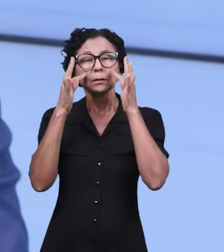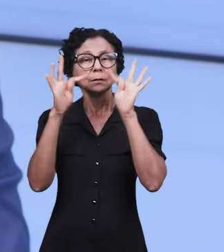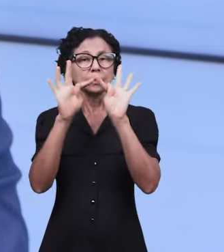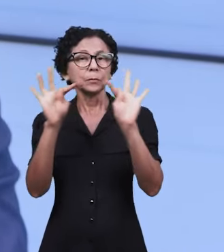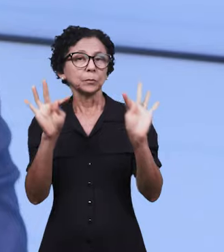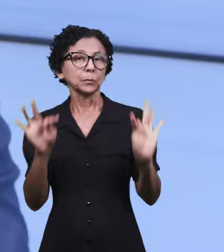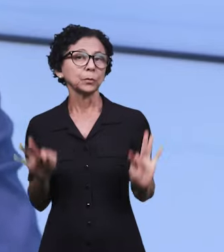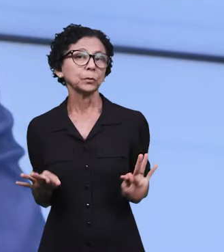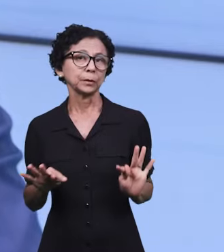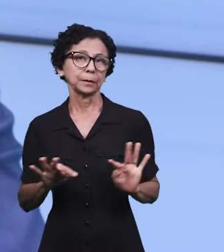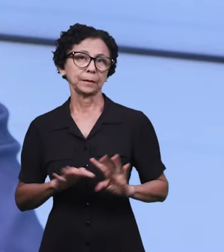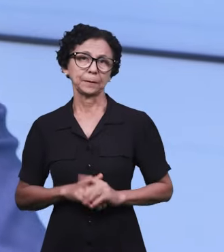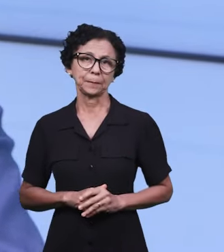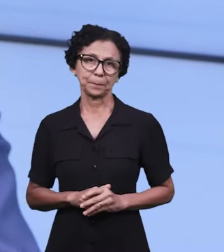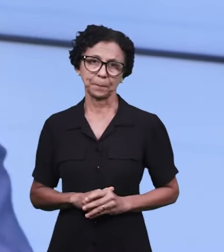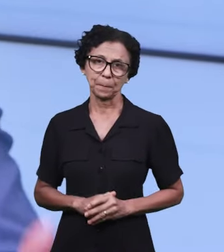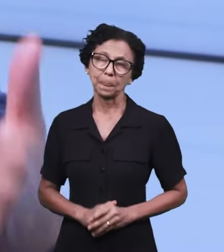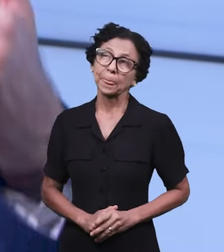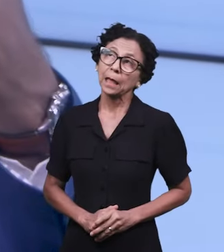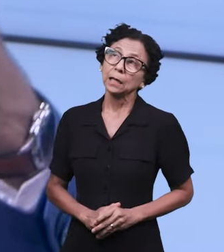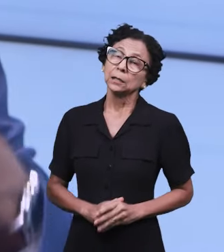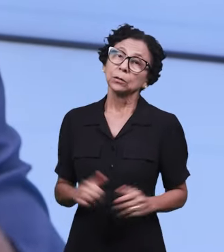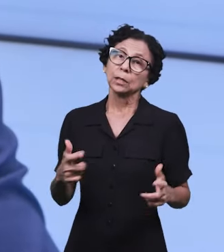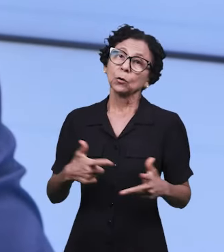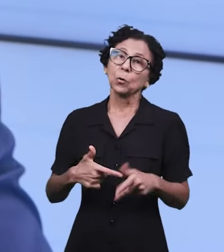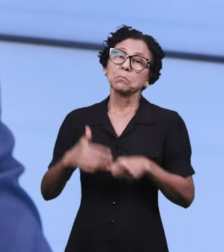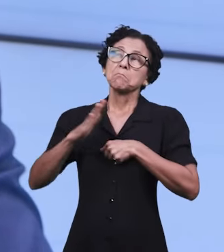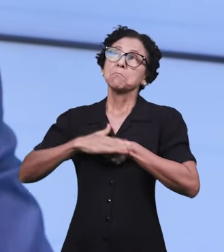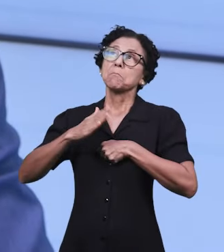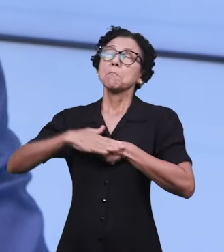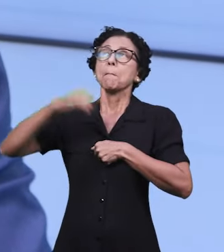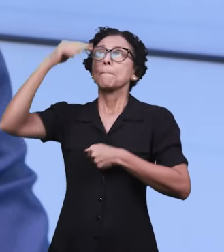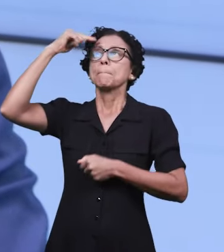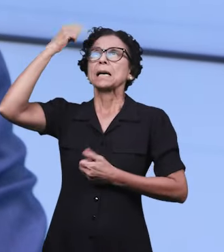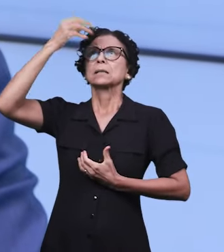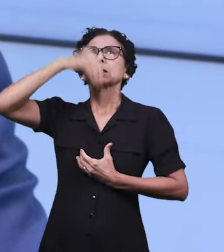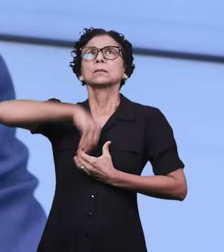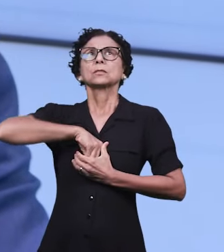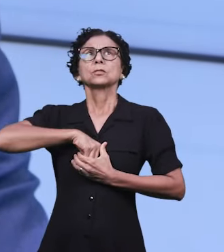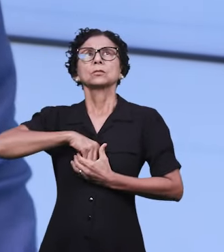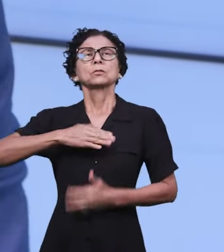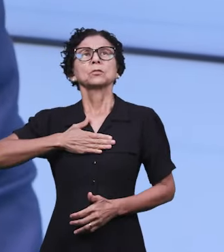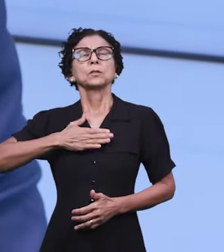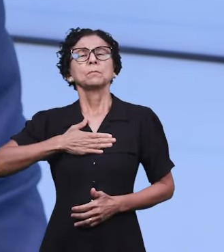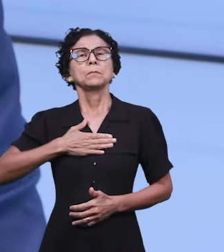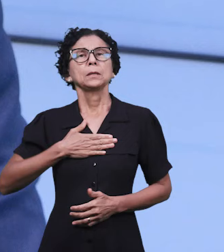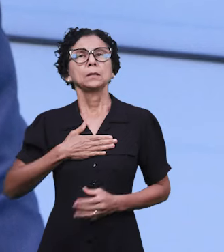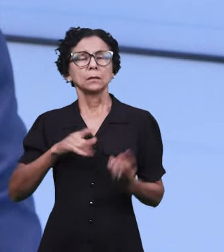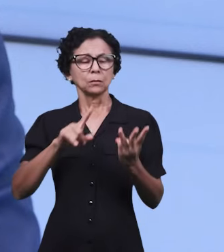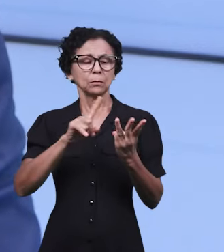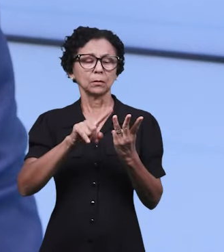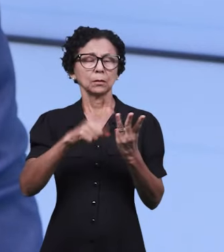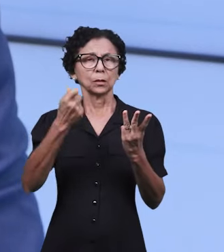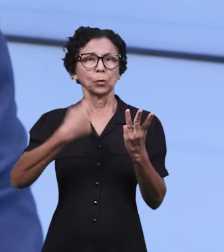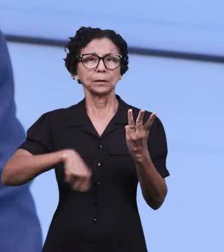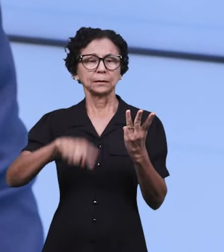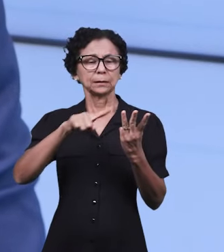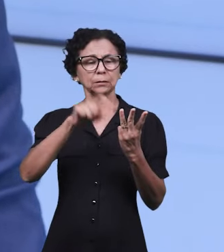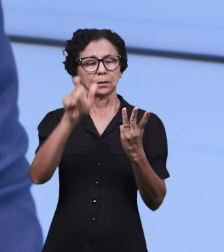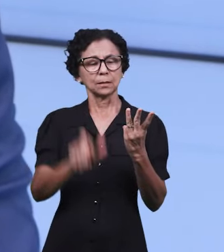injúria é algo sobre aquilo que eu mesmo penso de mim eu não preciso ter um terceiro eh interlocutor que